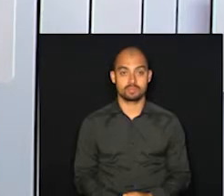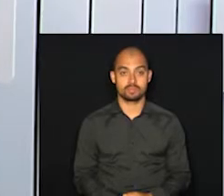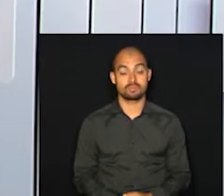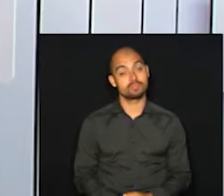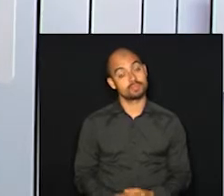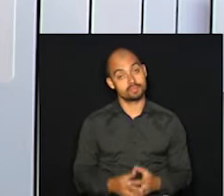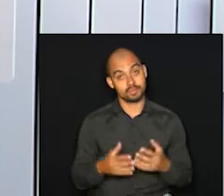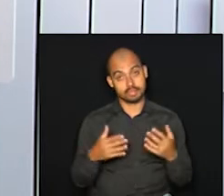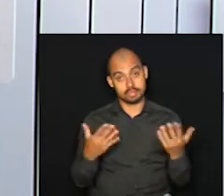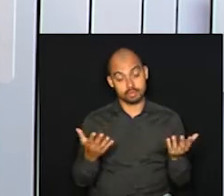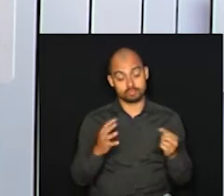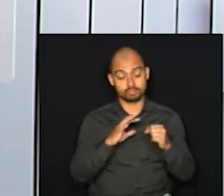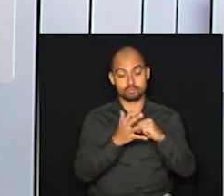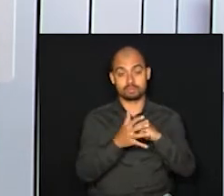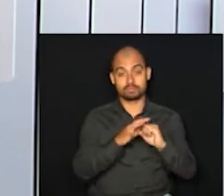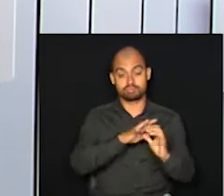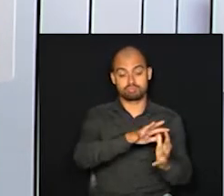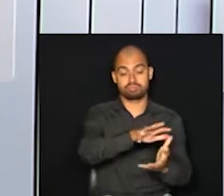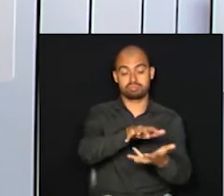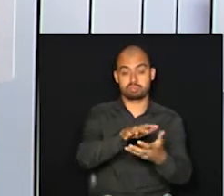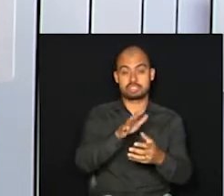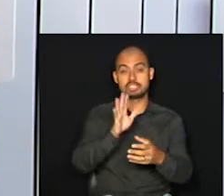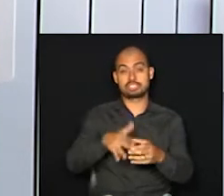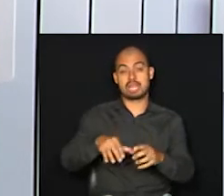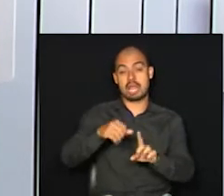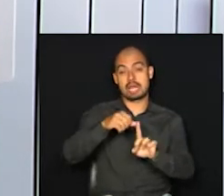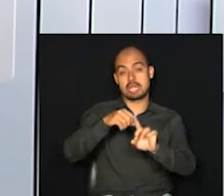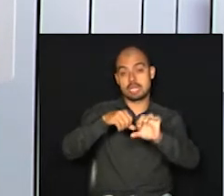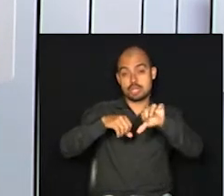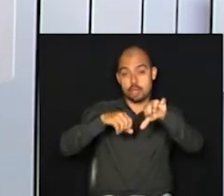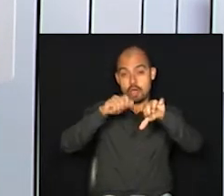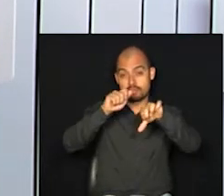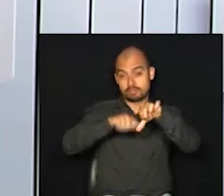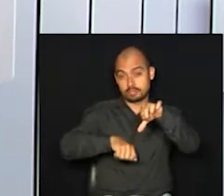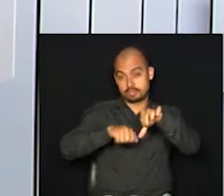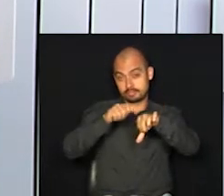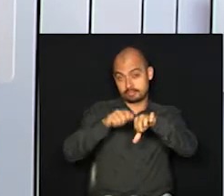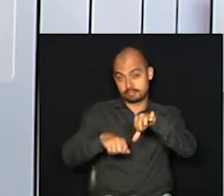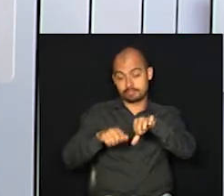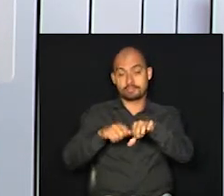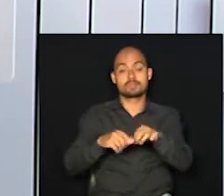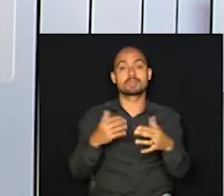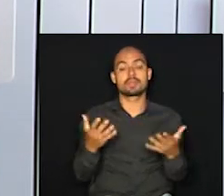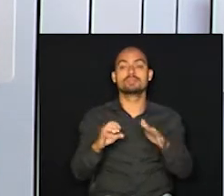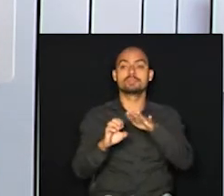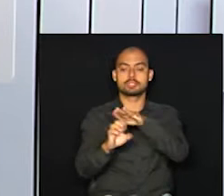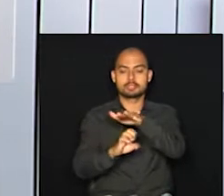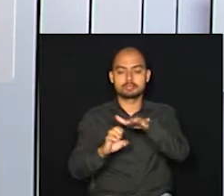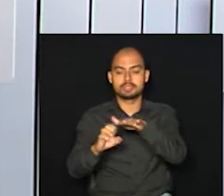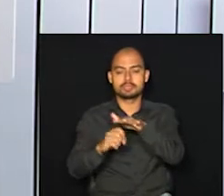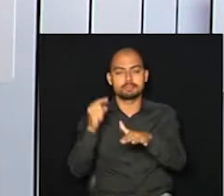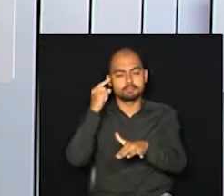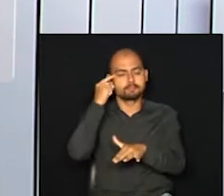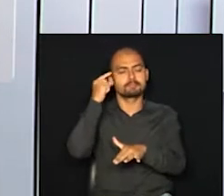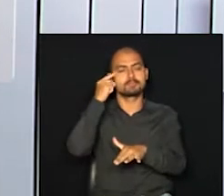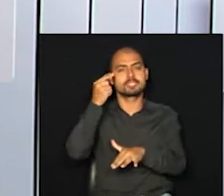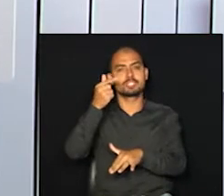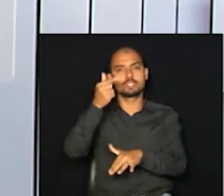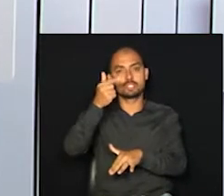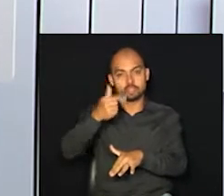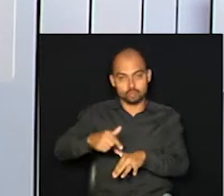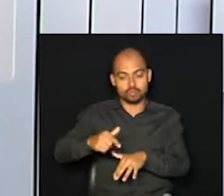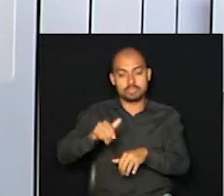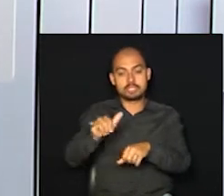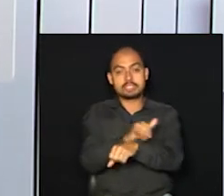Olha, esta pandemia, que já dura 9 meses, fez com que as empresas repensassem as